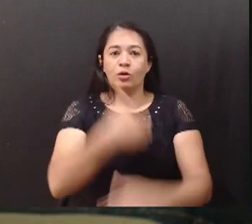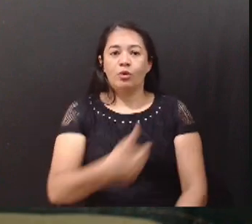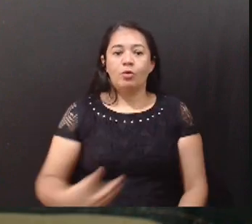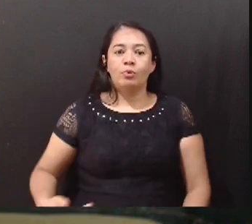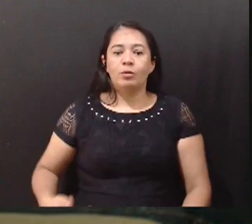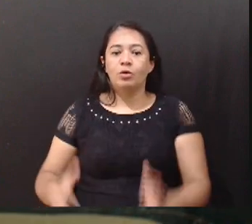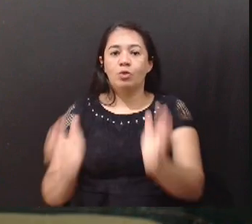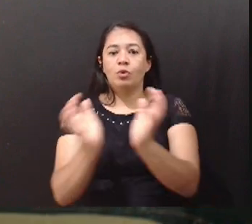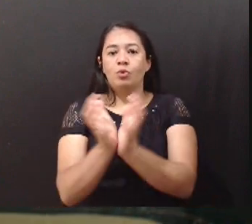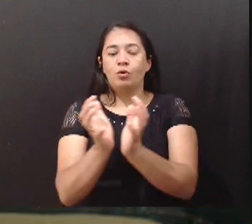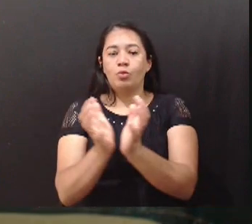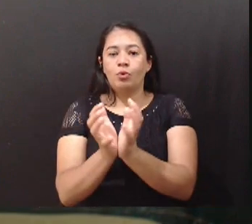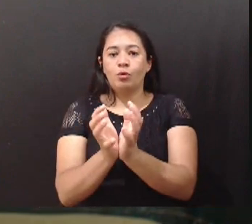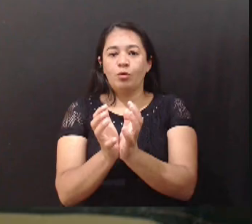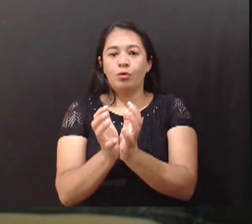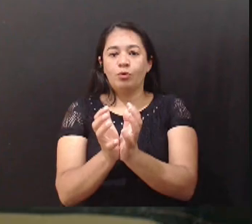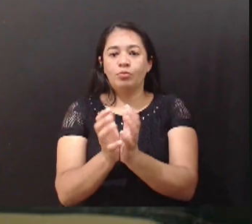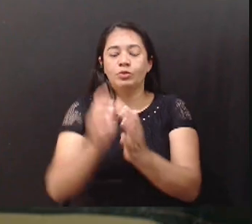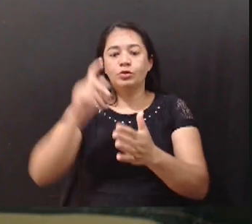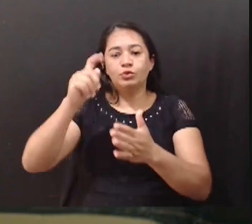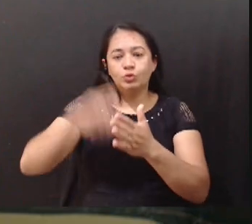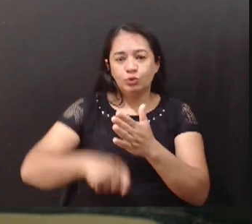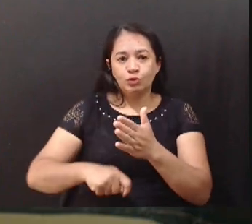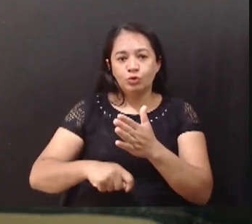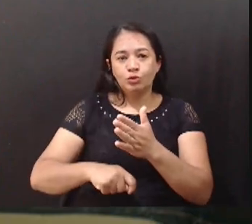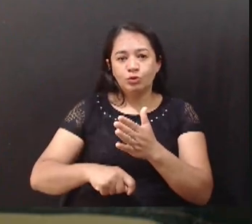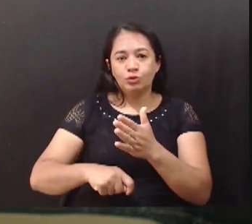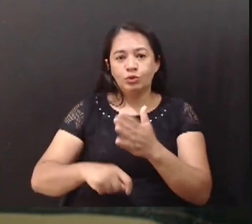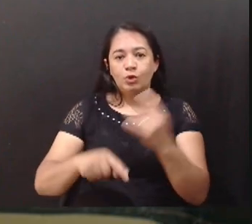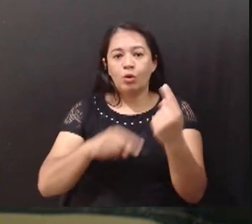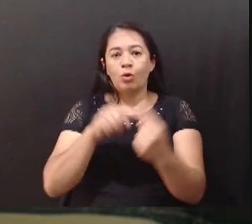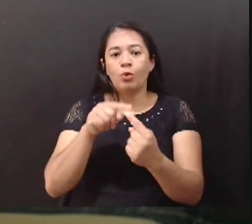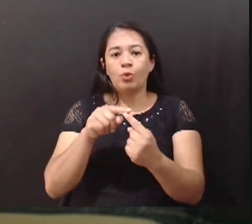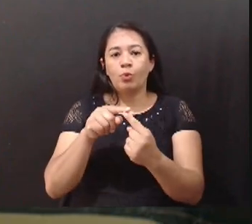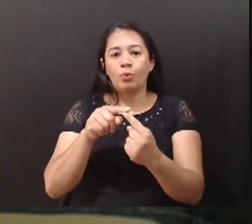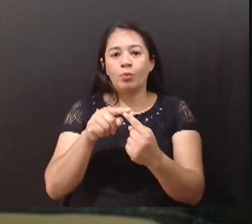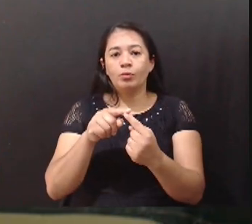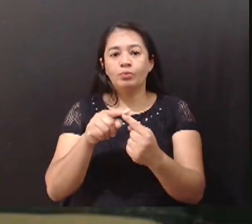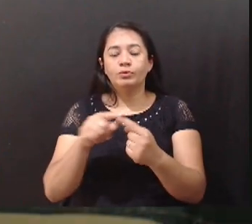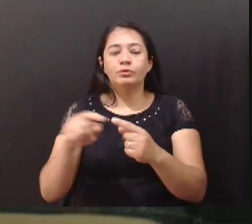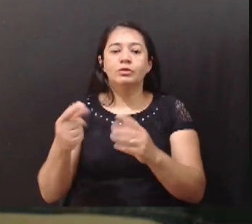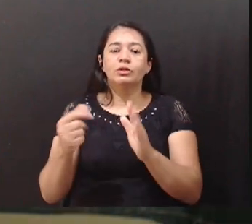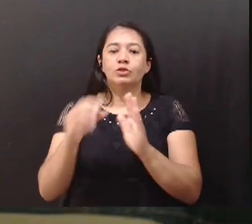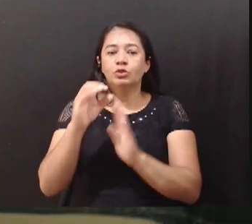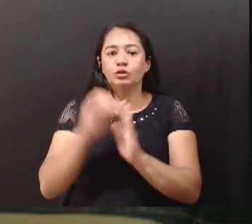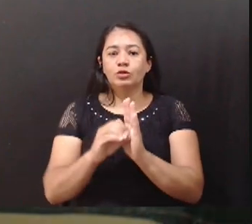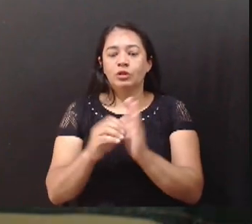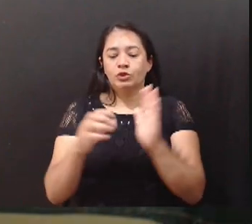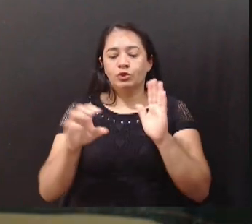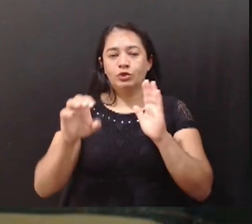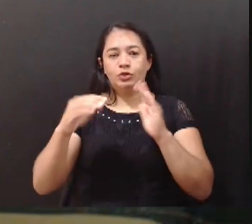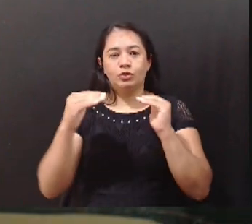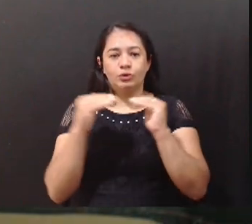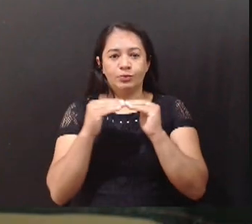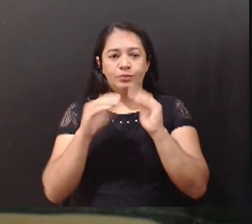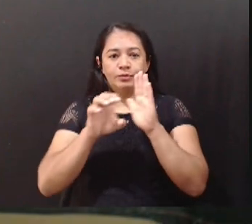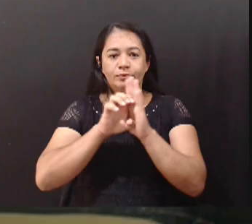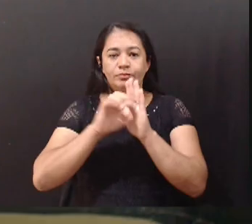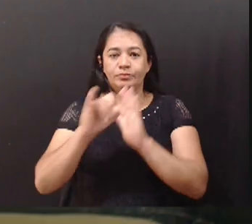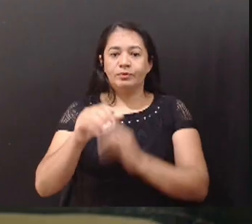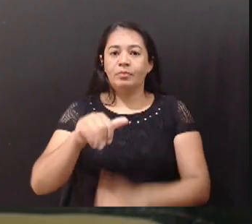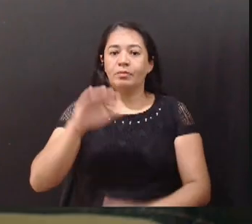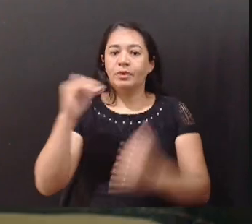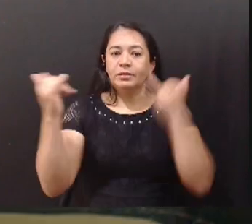Permanente de Contratação com previsão de recursos conforme o edital. Mais informações no site da Câmara de